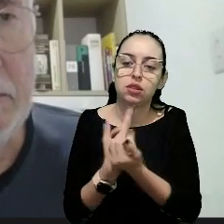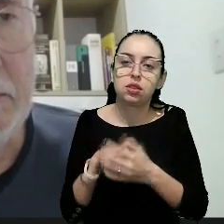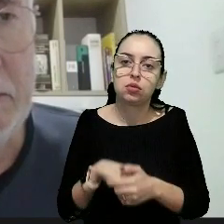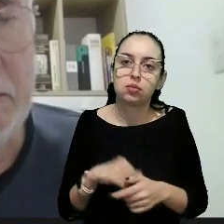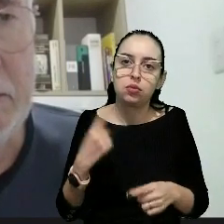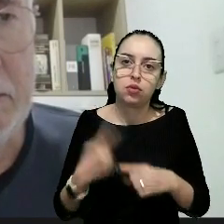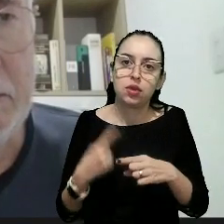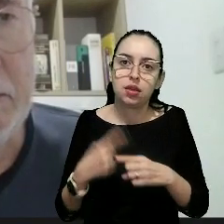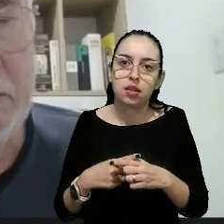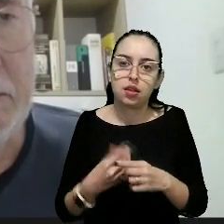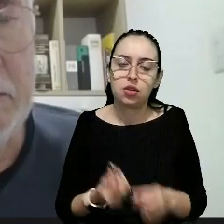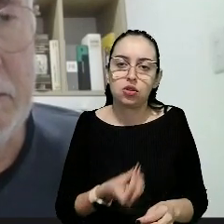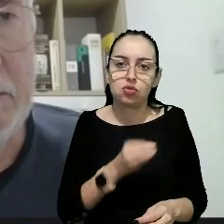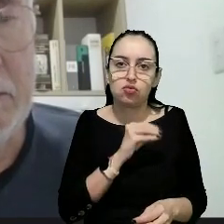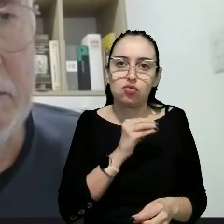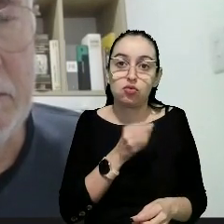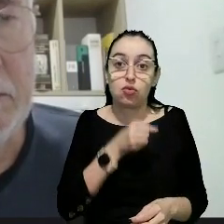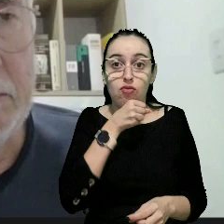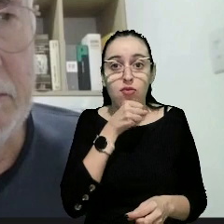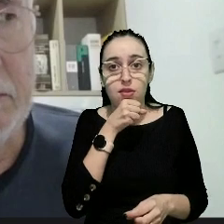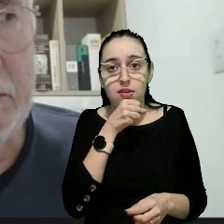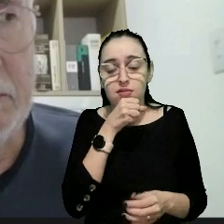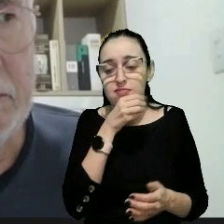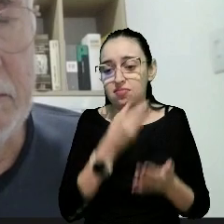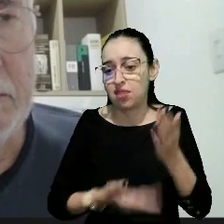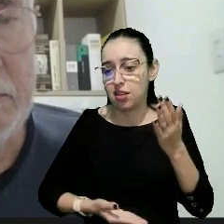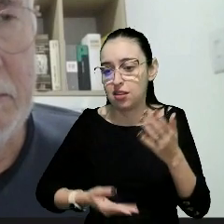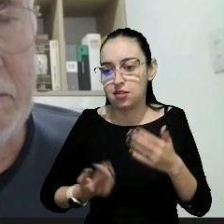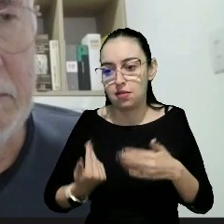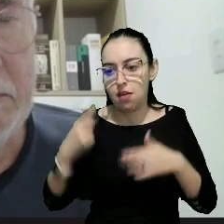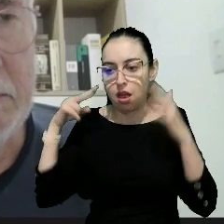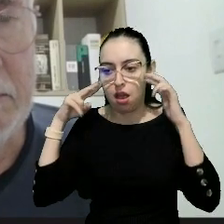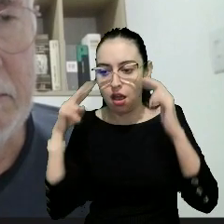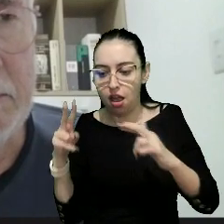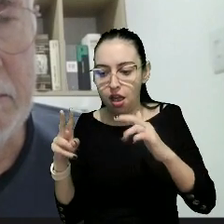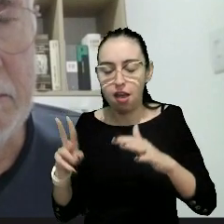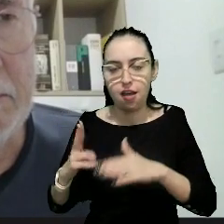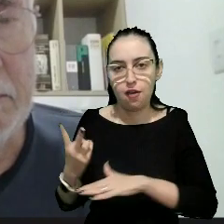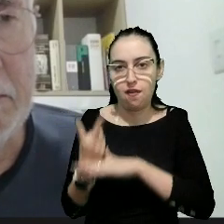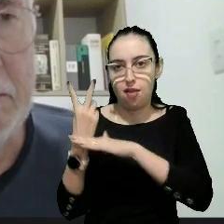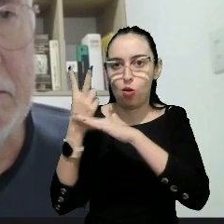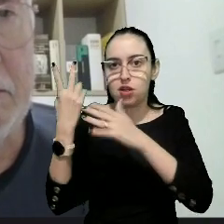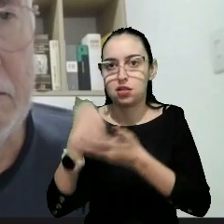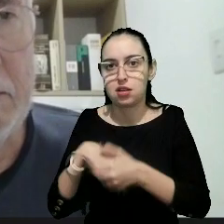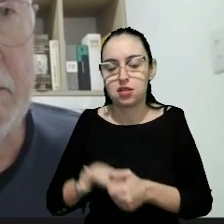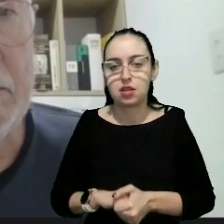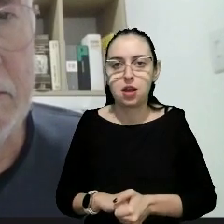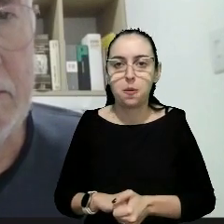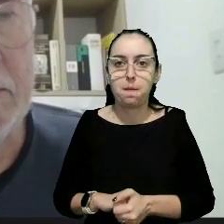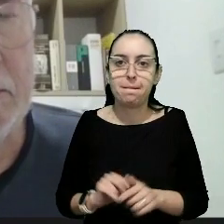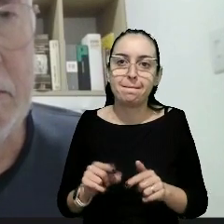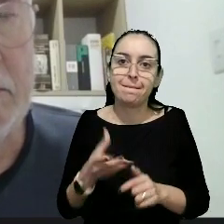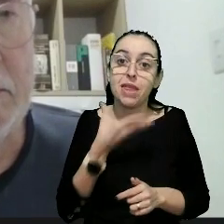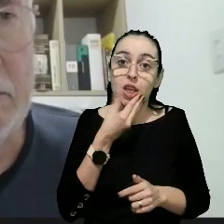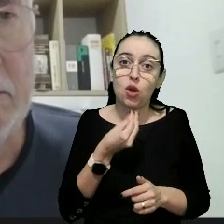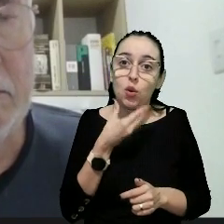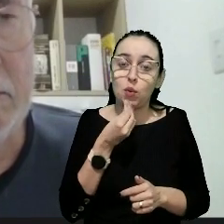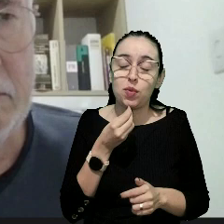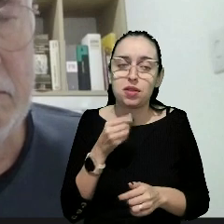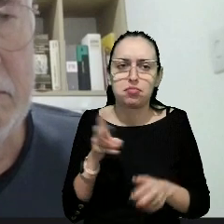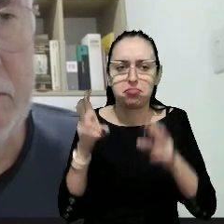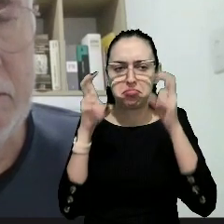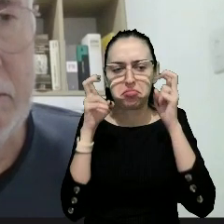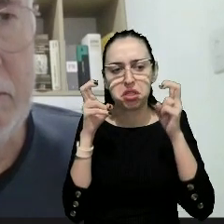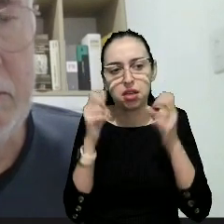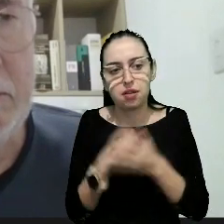impotência social, porque quando eles envelhecem, eles perdem um lugar de prestígio, de sucesso, de poder.